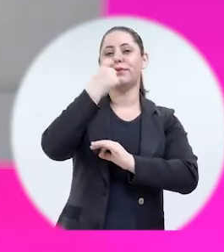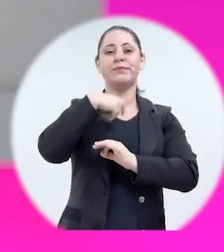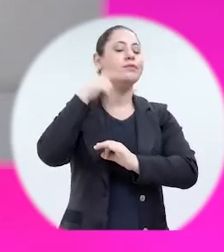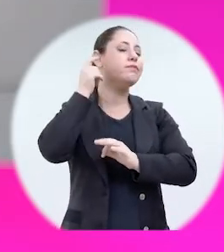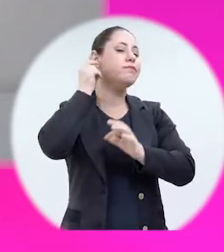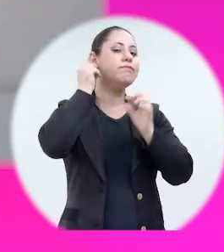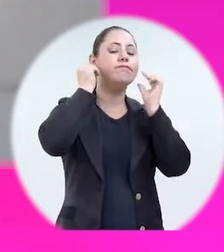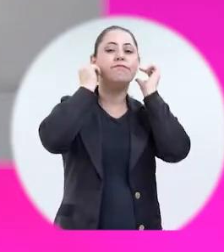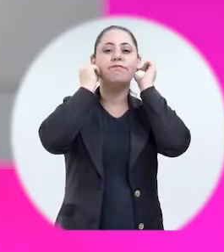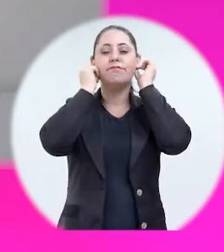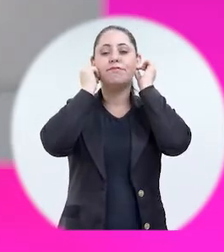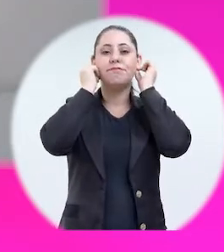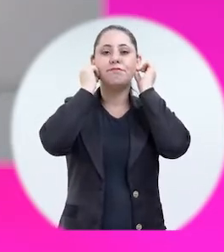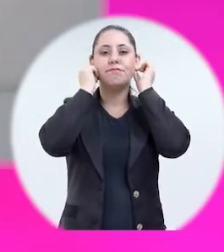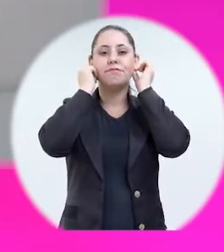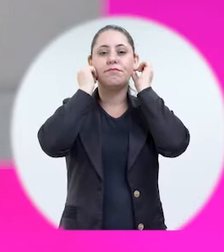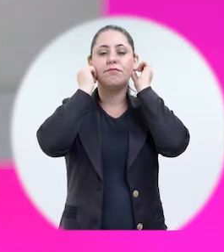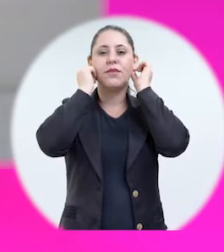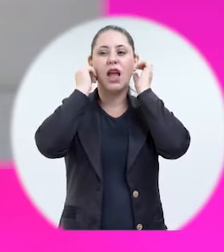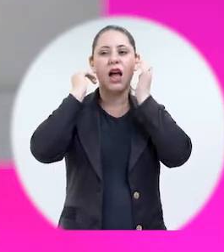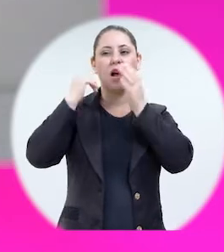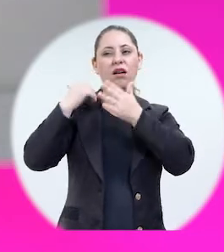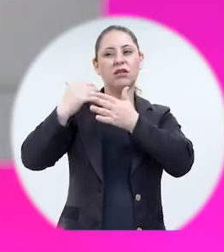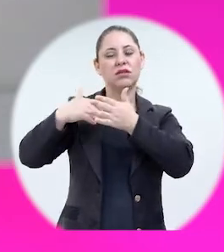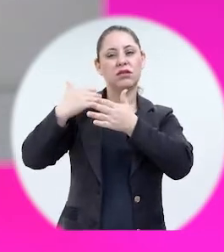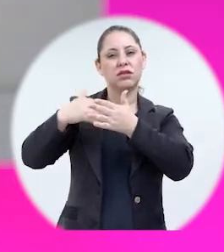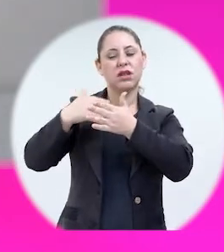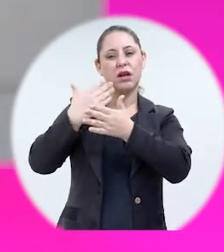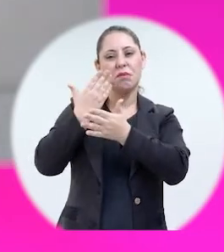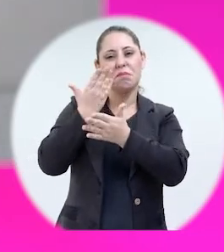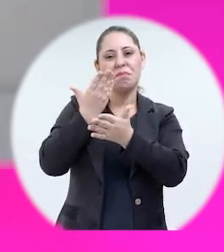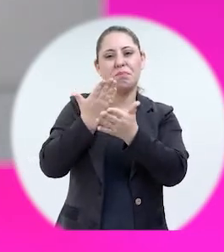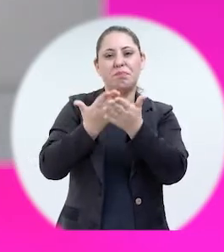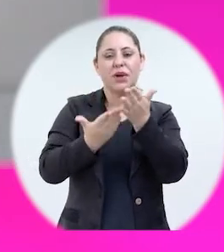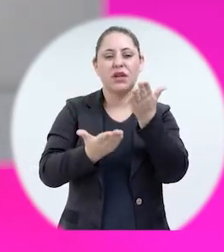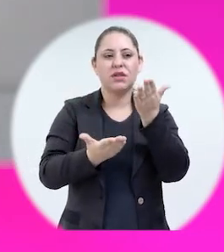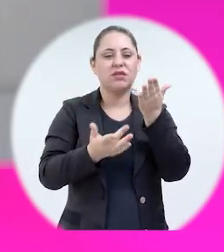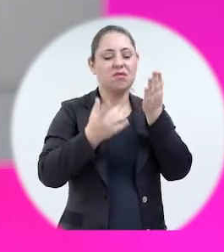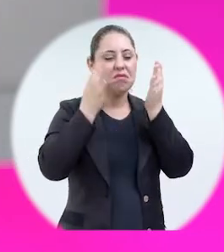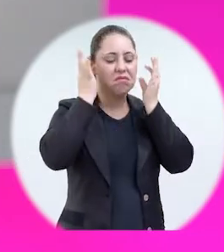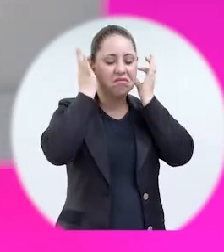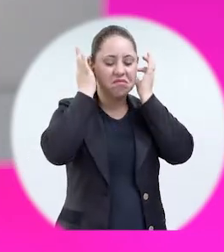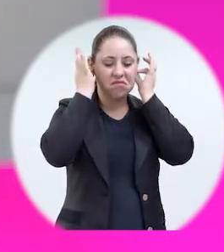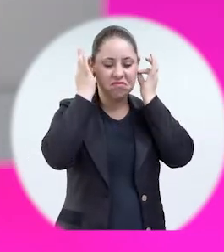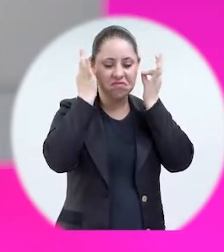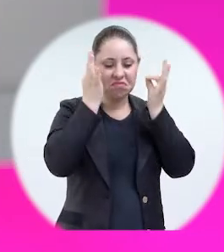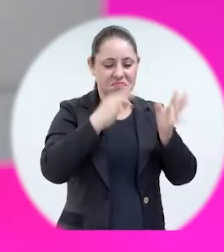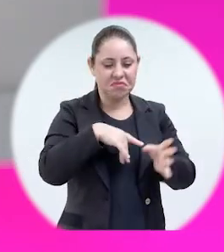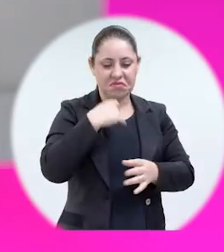um batom, colocar um brinco. Aos poucos ela vai perdendo